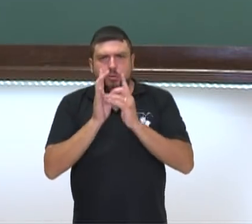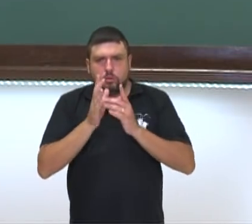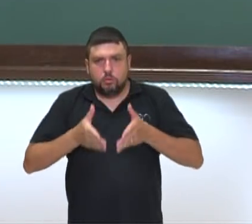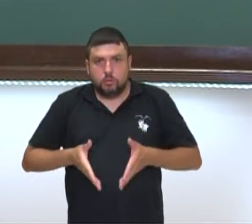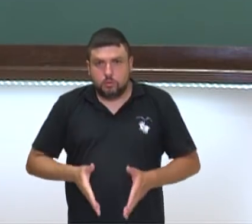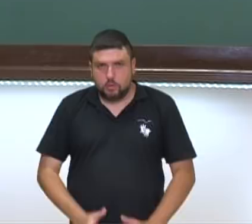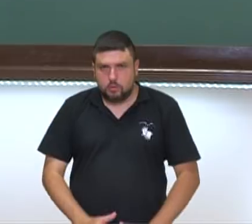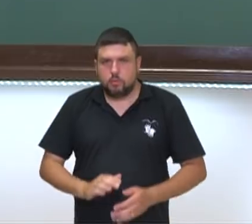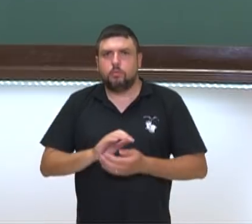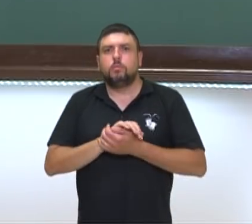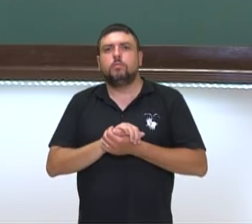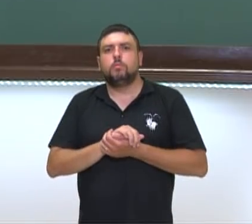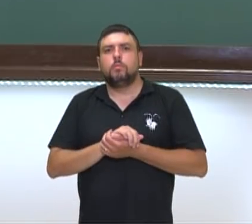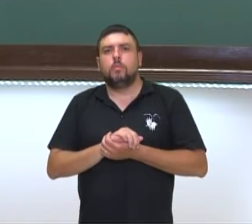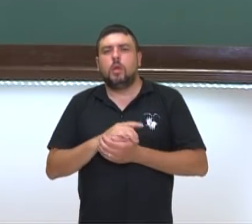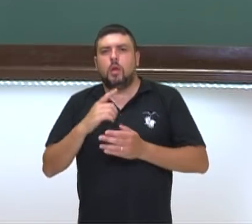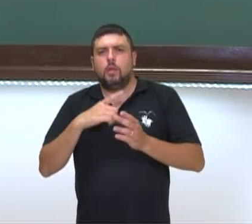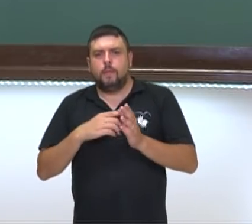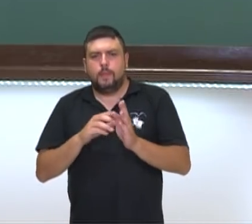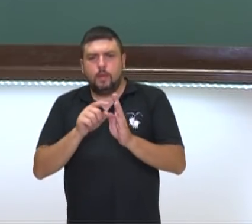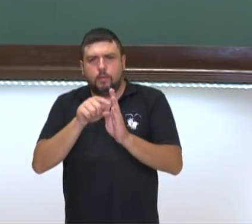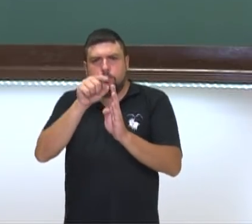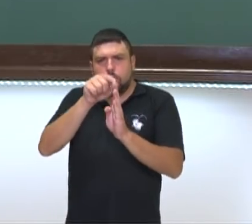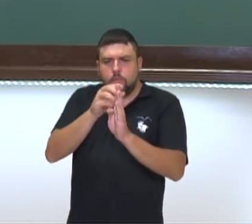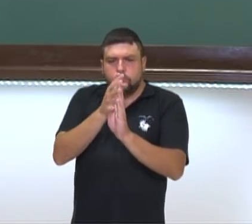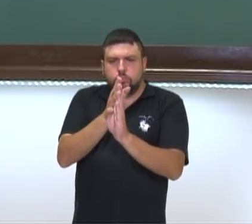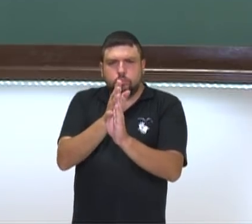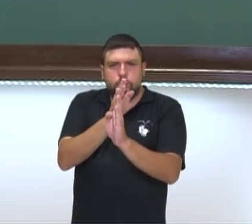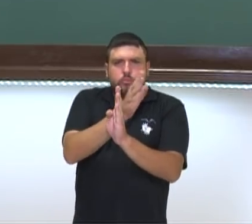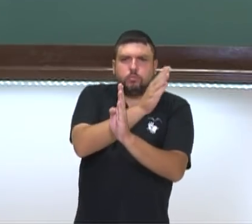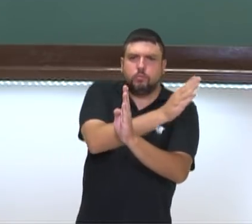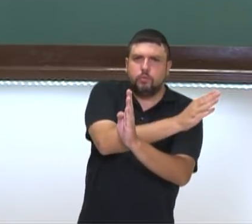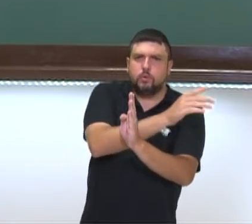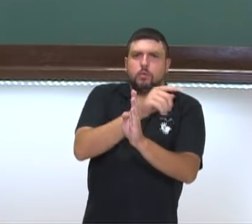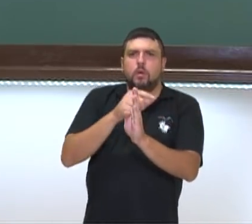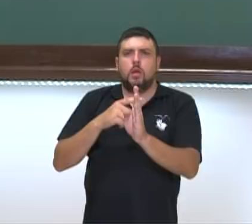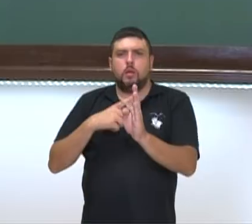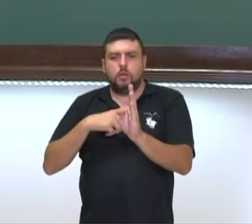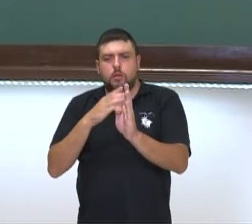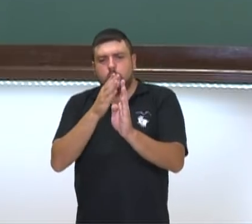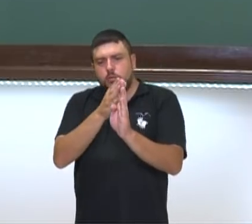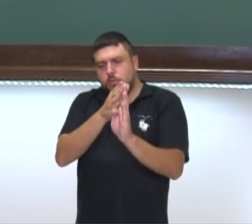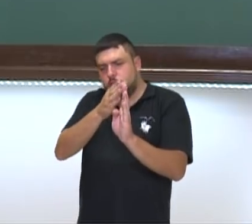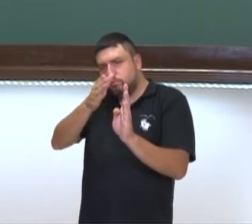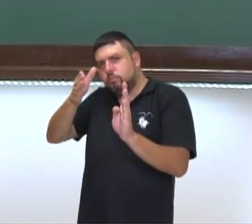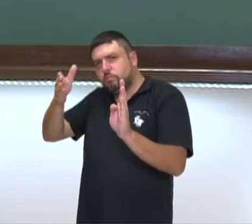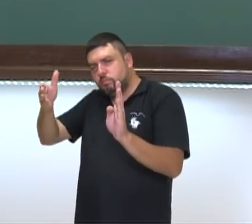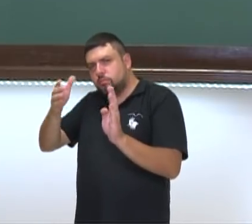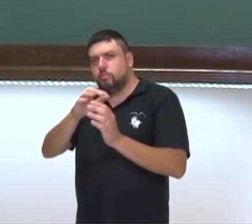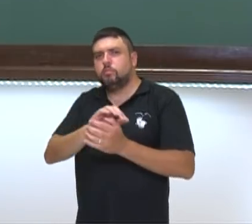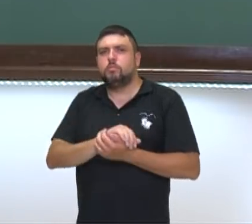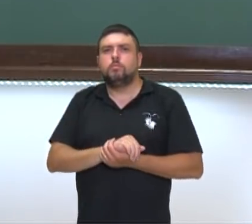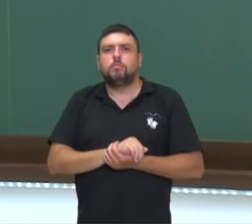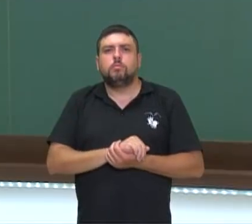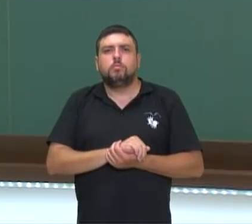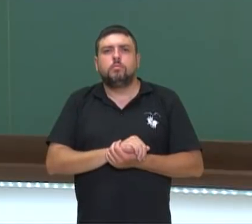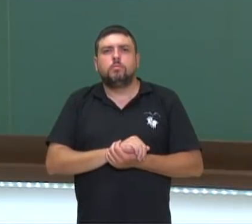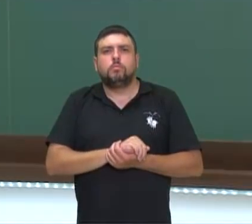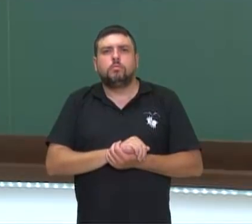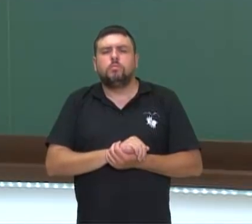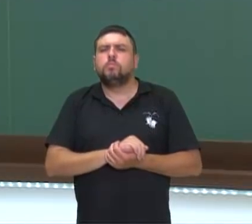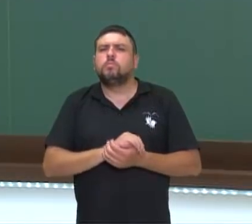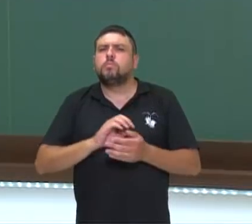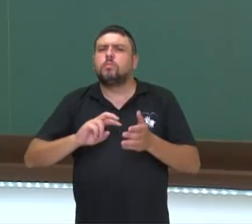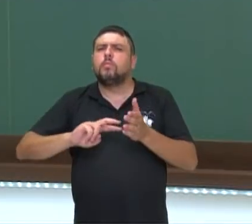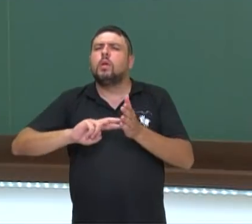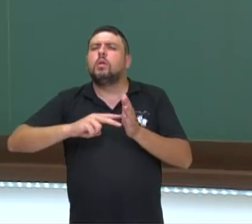tem os anos que são antes dessa era cristã e tem alguns anos que são depois dessa era cristã. E o que será que